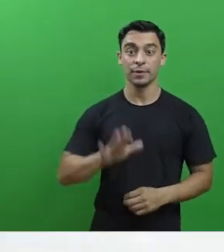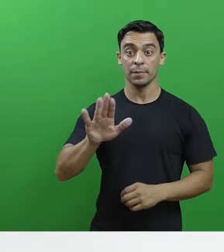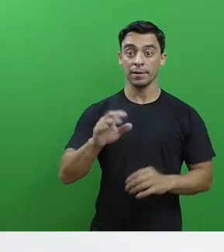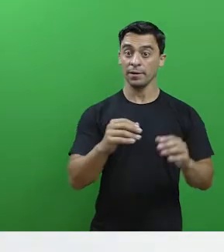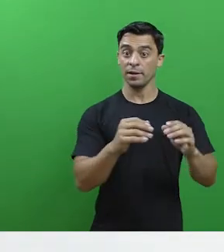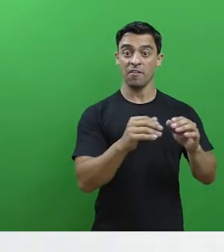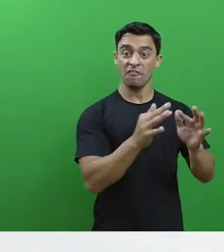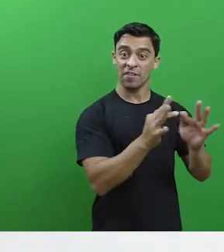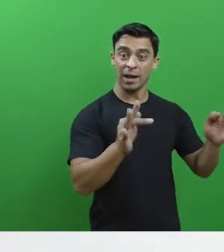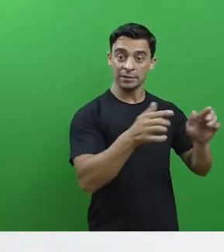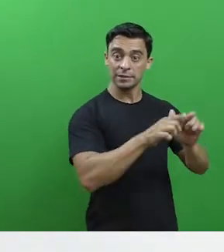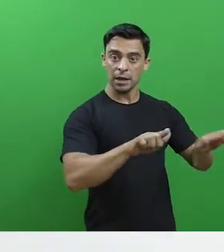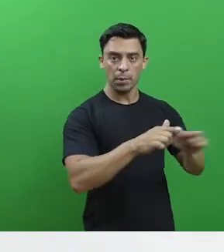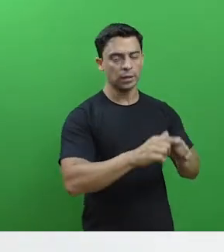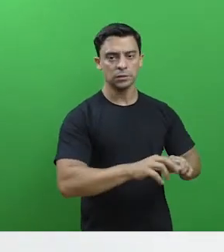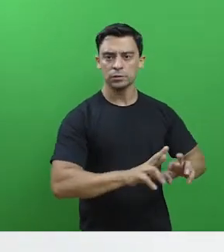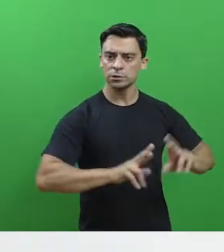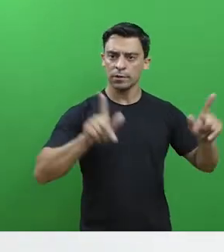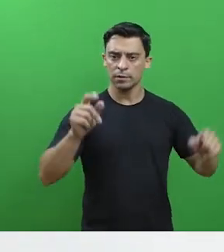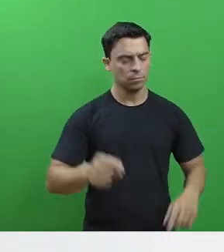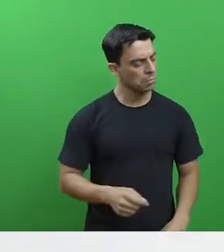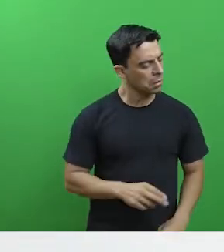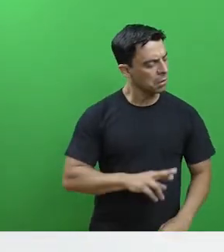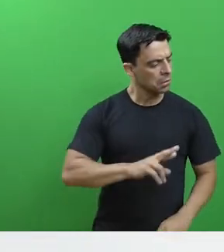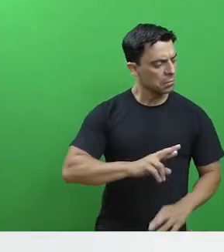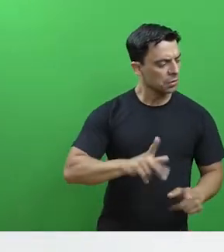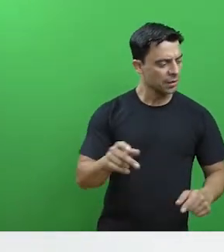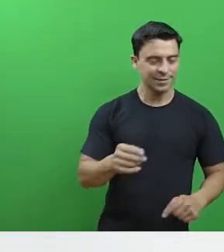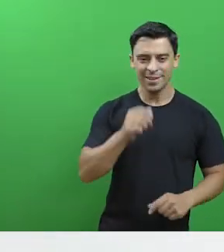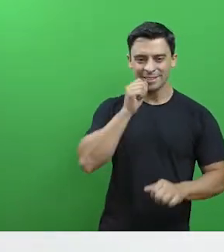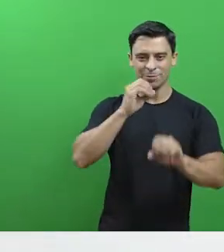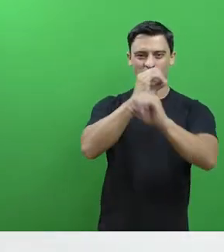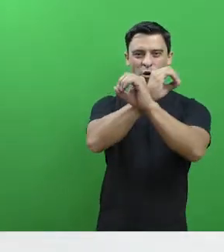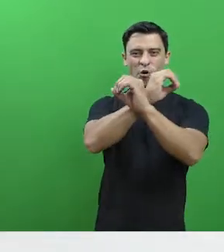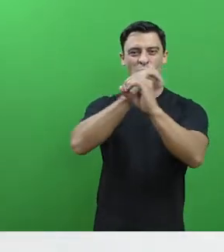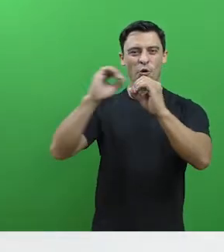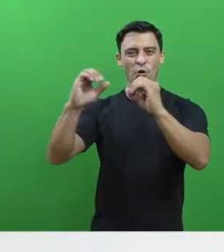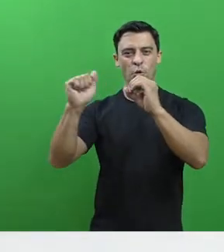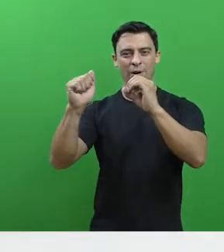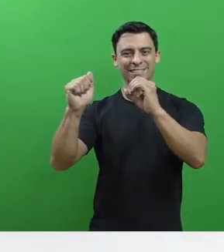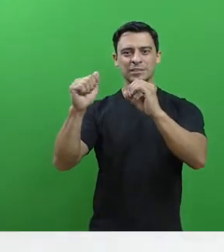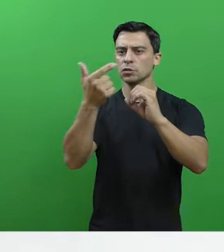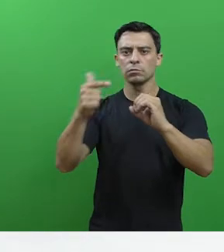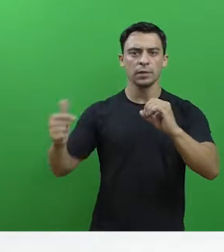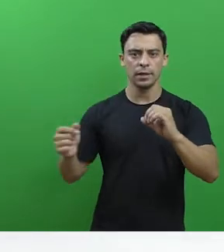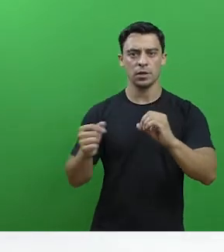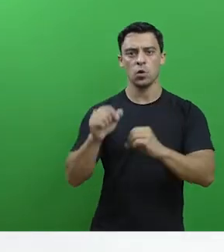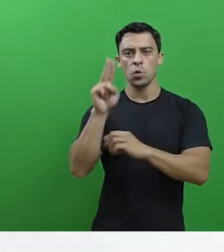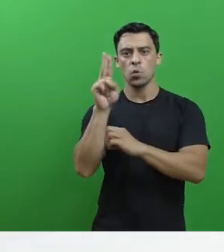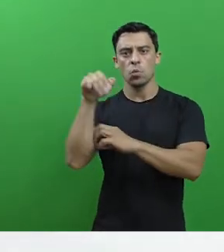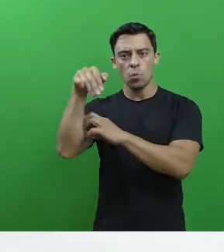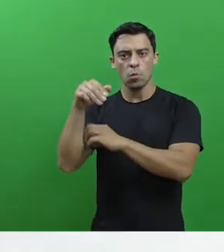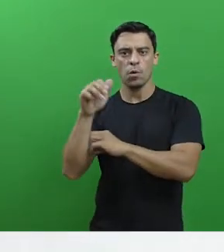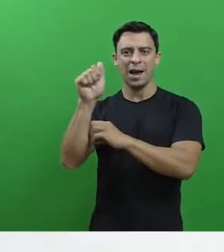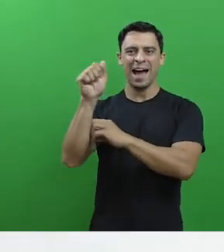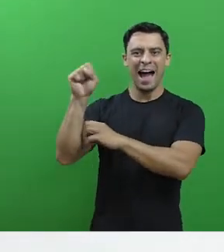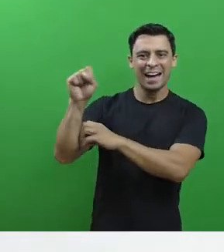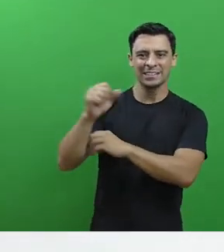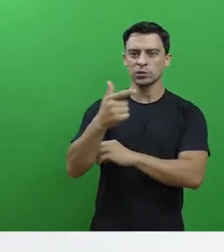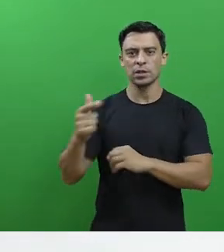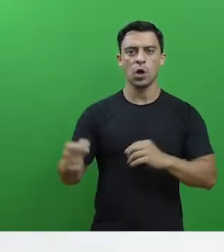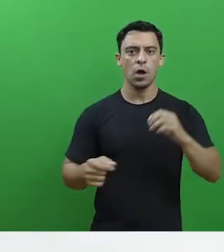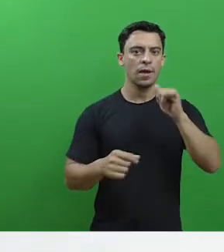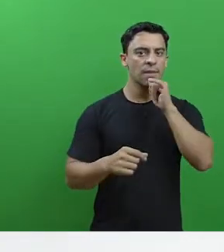diferente. Não tem os artigos, ou a, ou as, umas, ou o menino, não se fala, não, o rapaz, né,